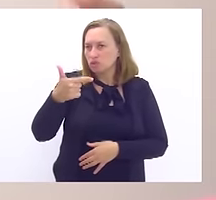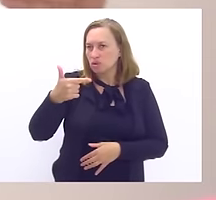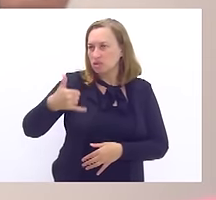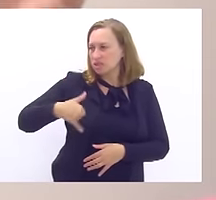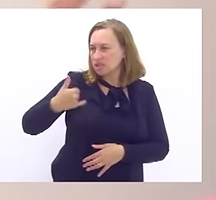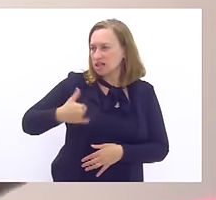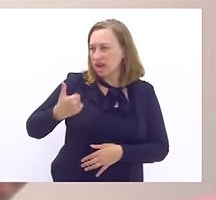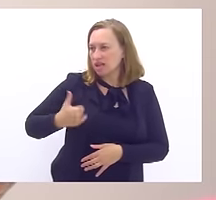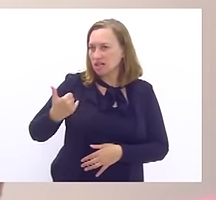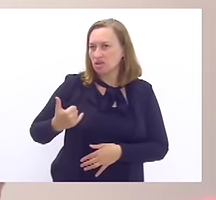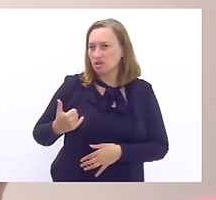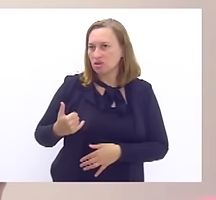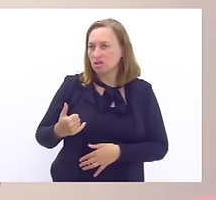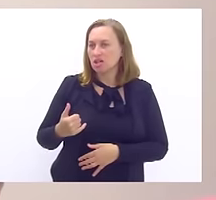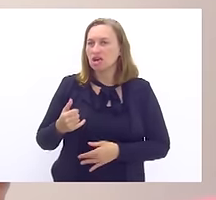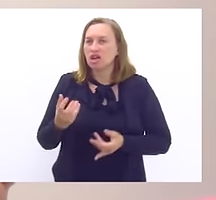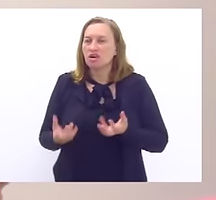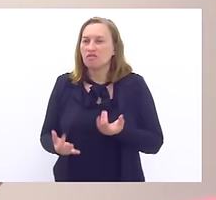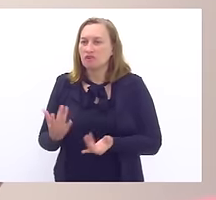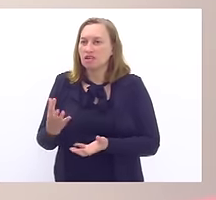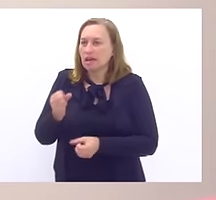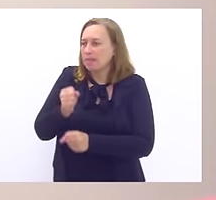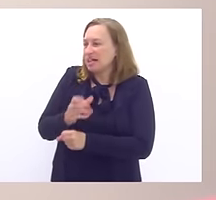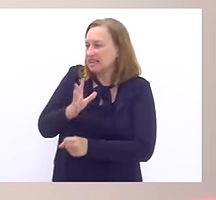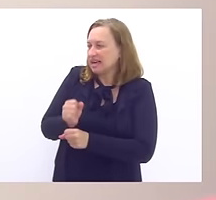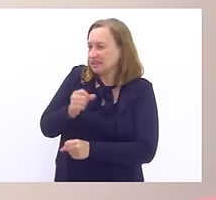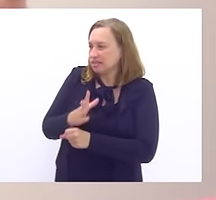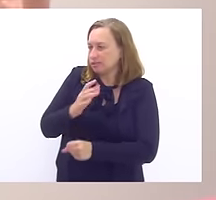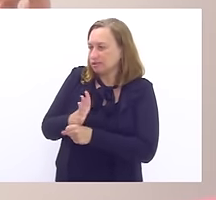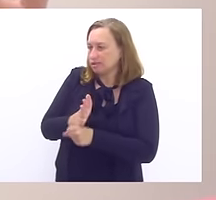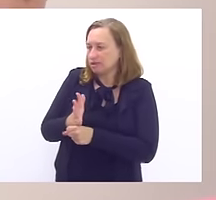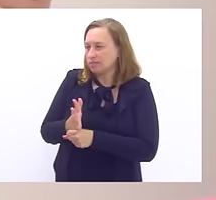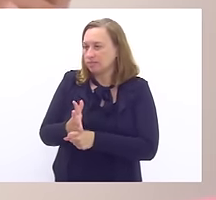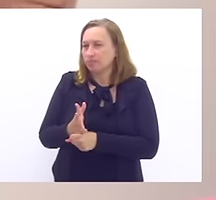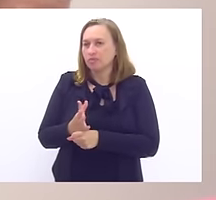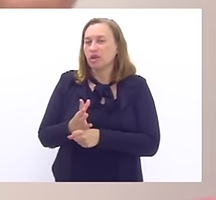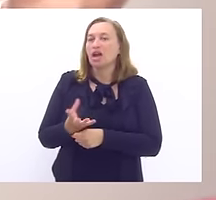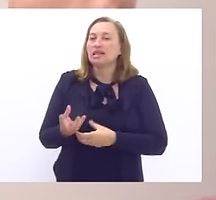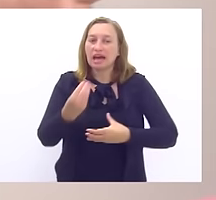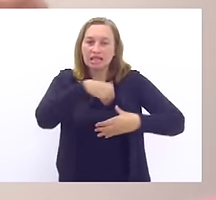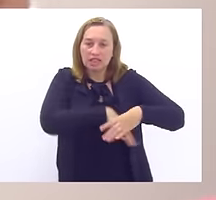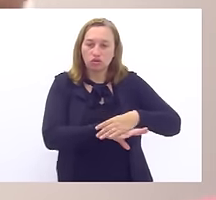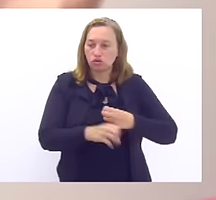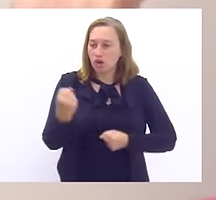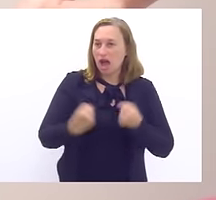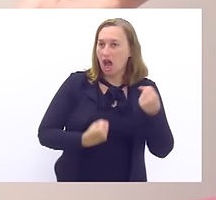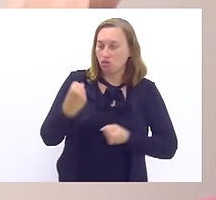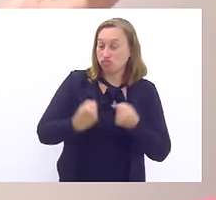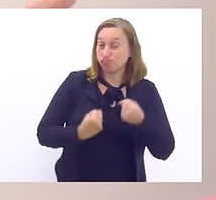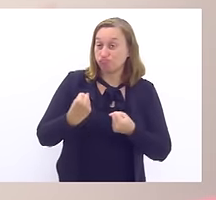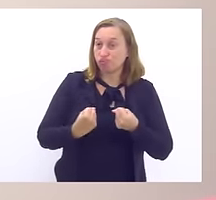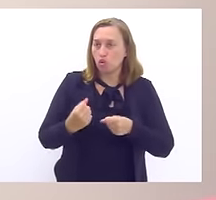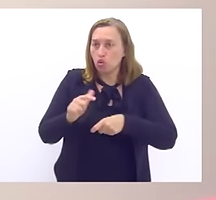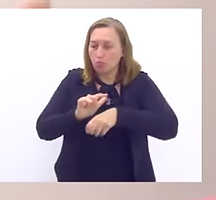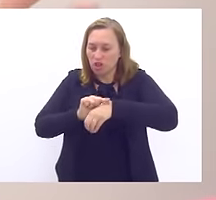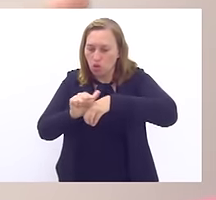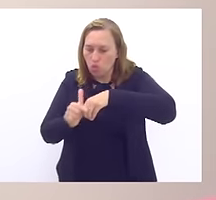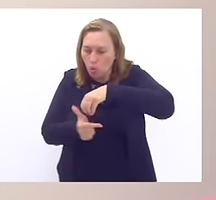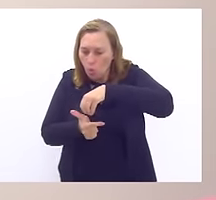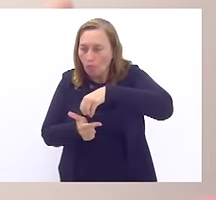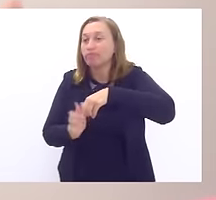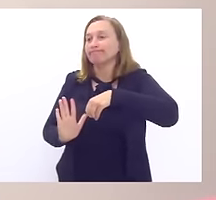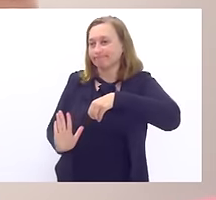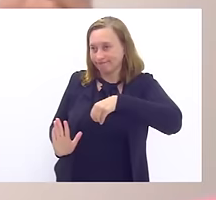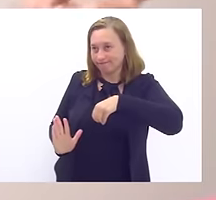estavam indo trabalhar e o pneu honestamente não tava lá grandes coisas eu não